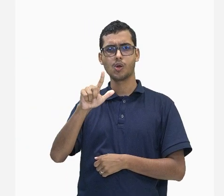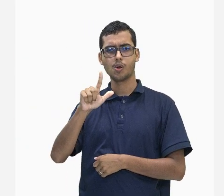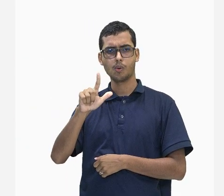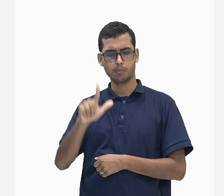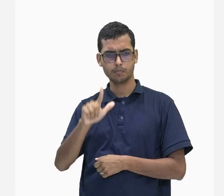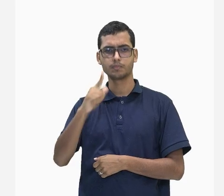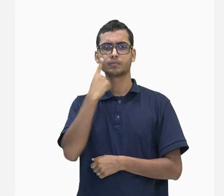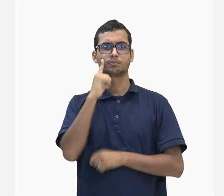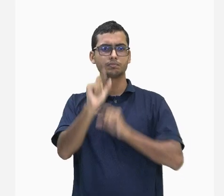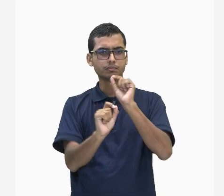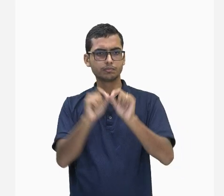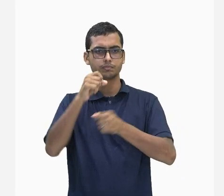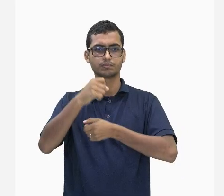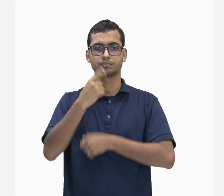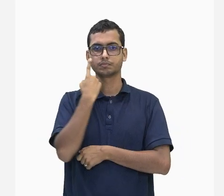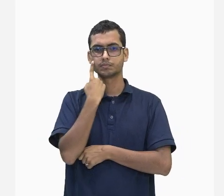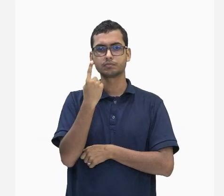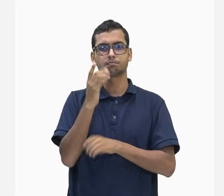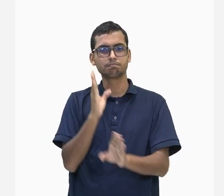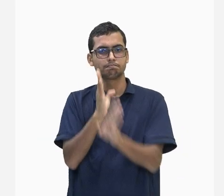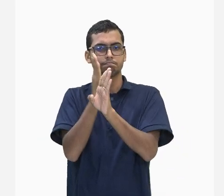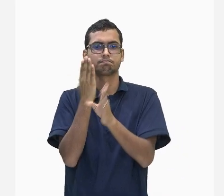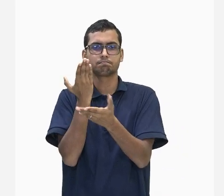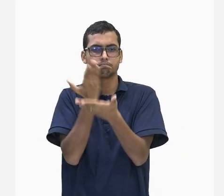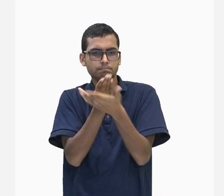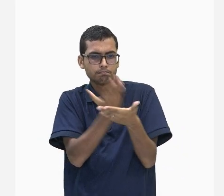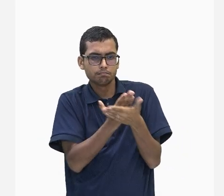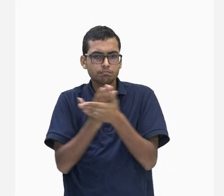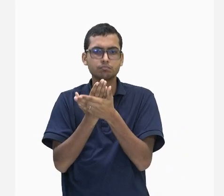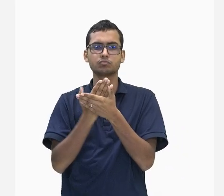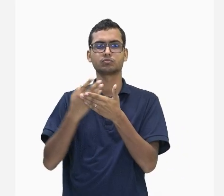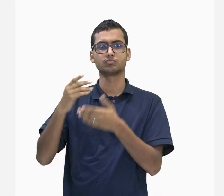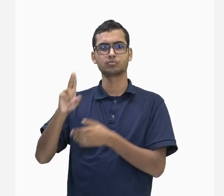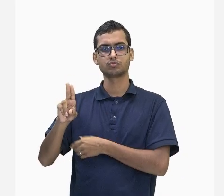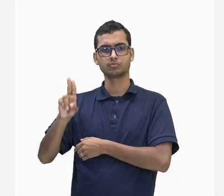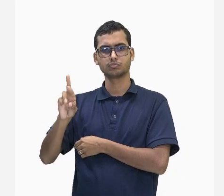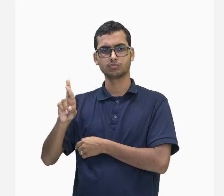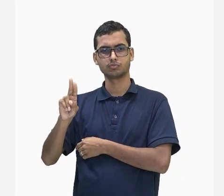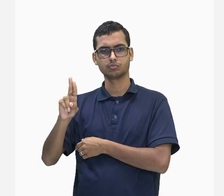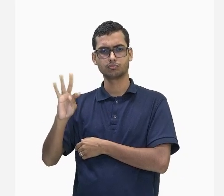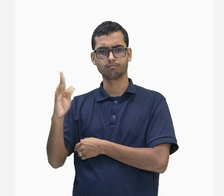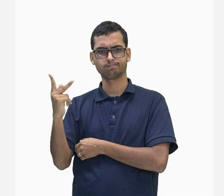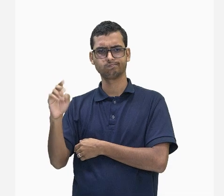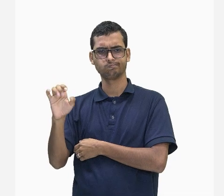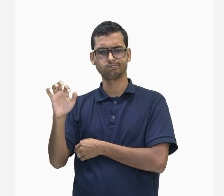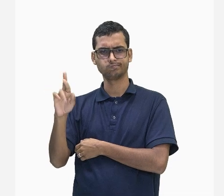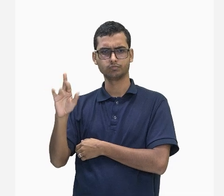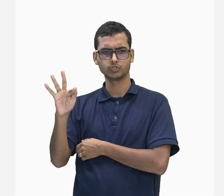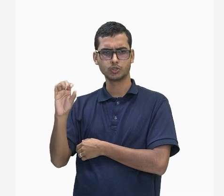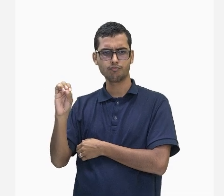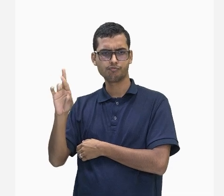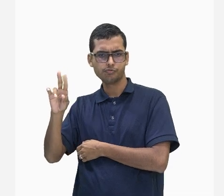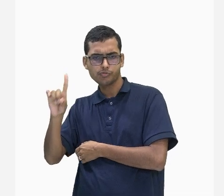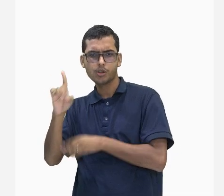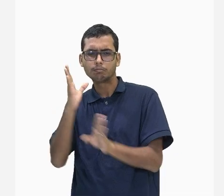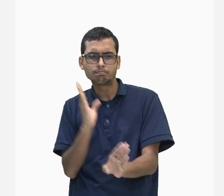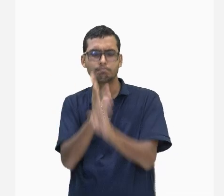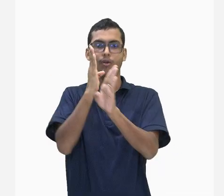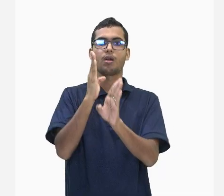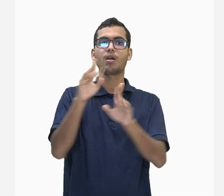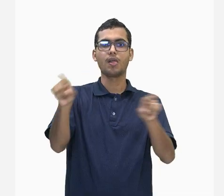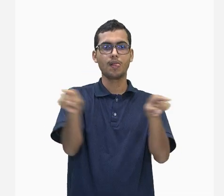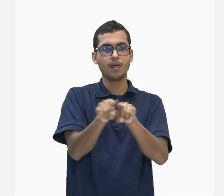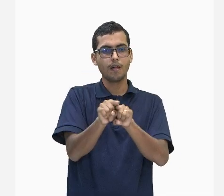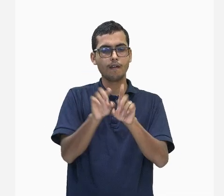Rutherford. Ele percebeu que esse tipo de radiação não sofria qualquer desvio, o que evidenciava aí a ausência de